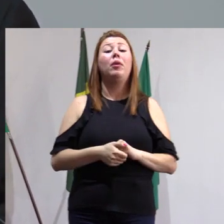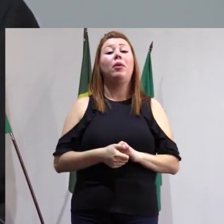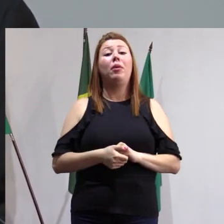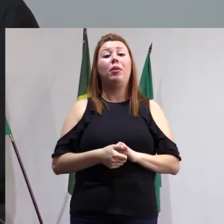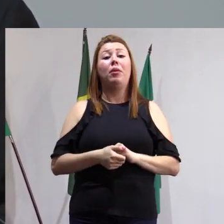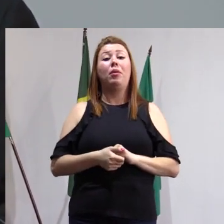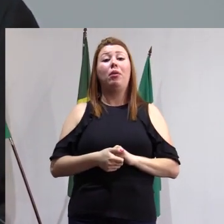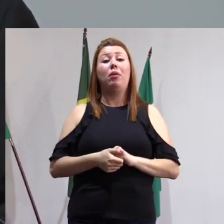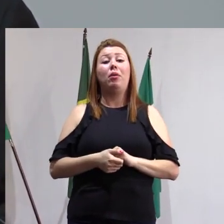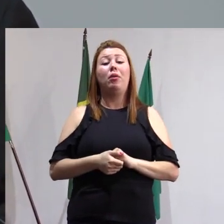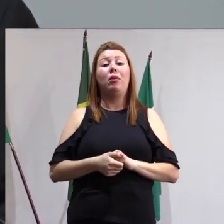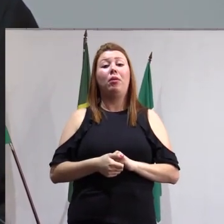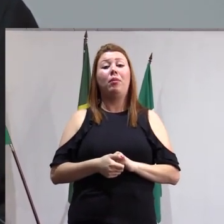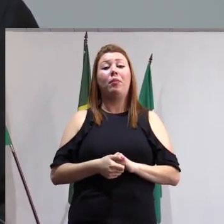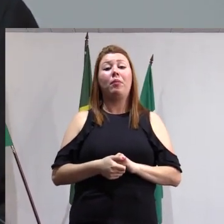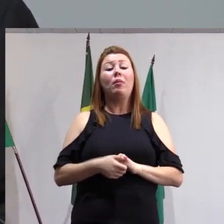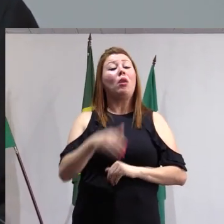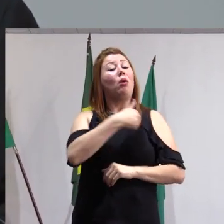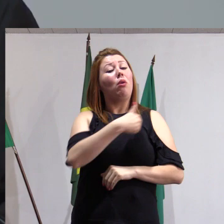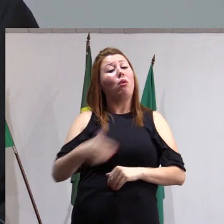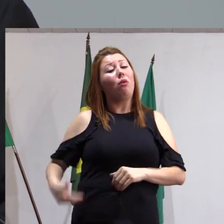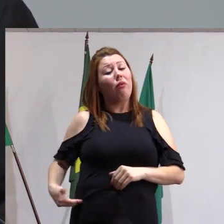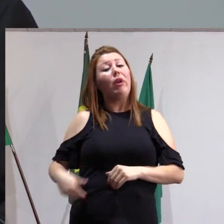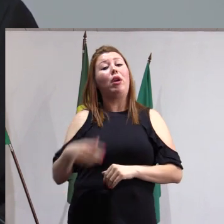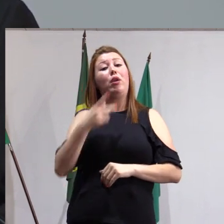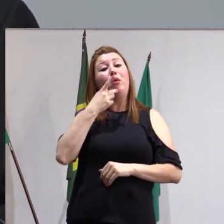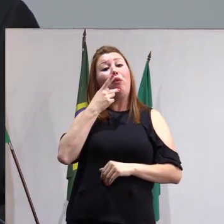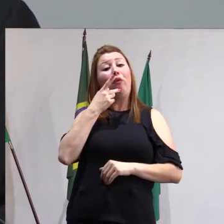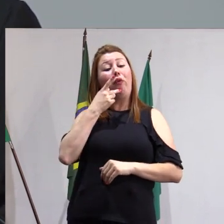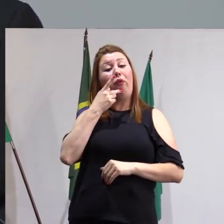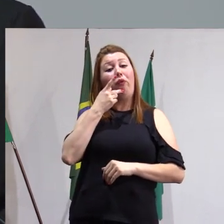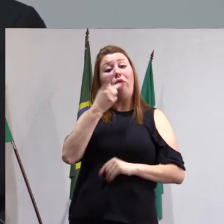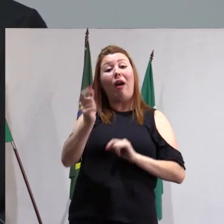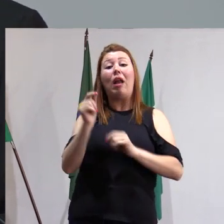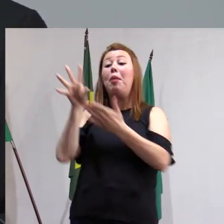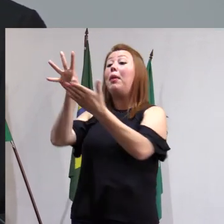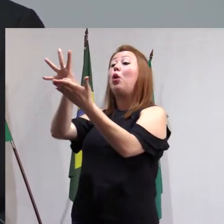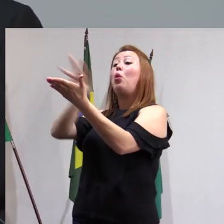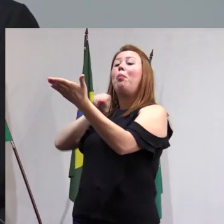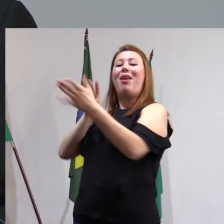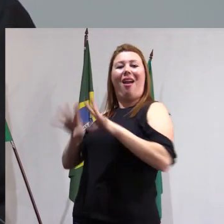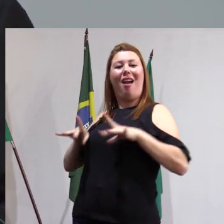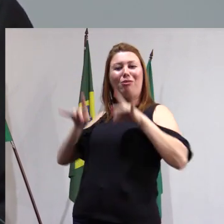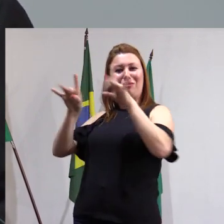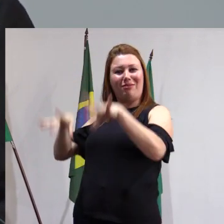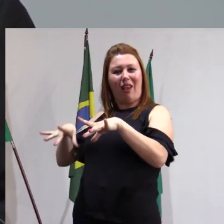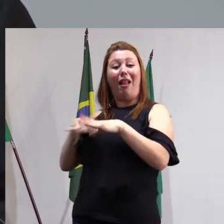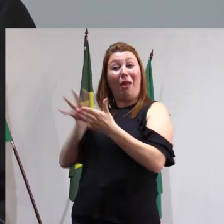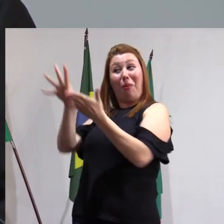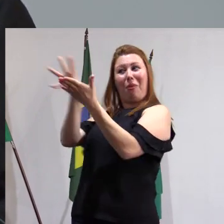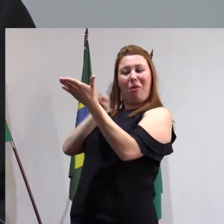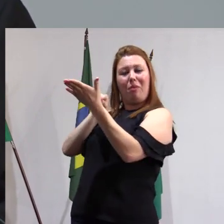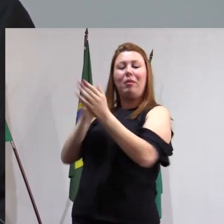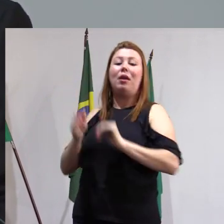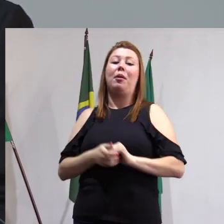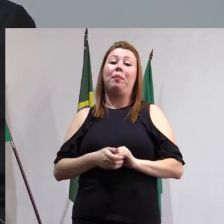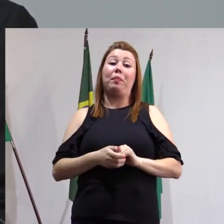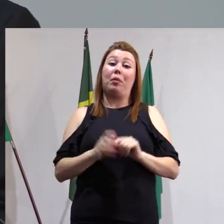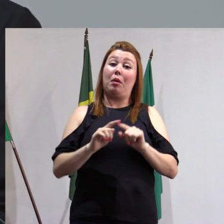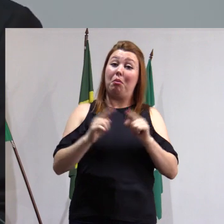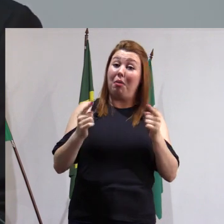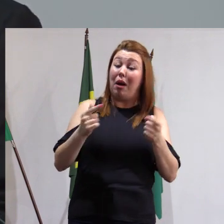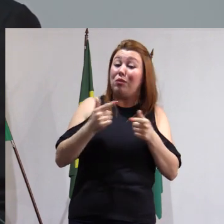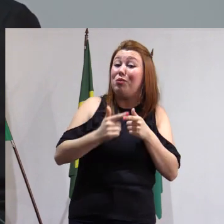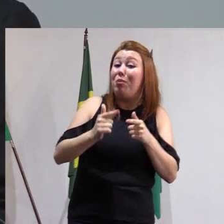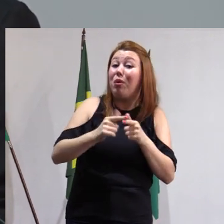O governo tem falado sobre copiar modelos como o da Austrália. Né? O problema é o seguinte, no